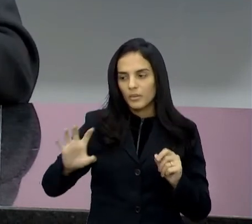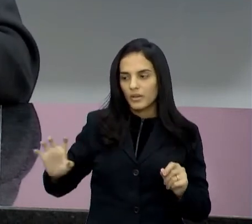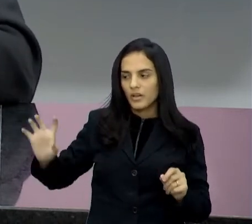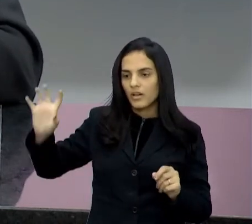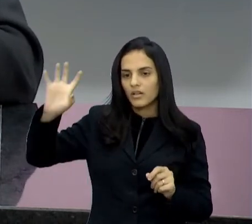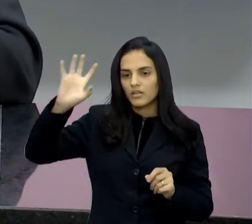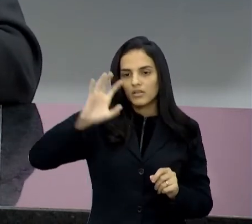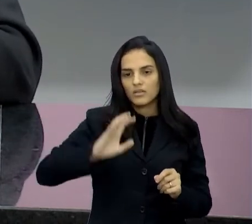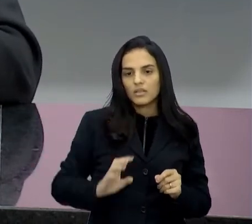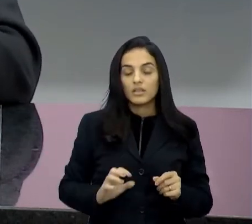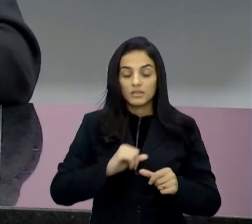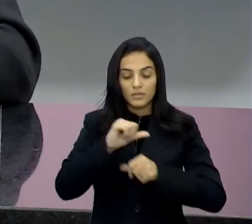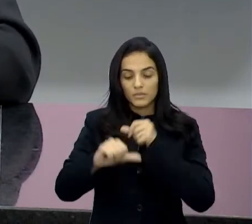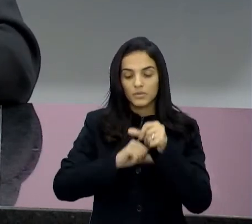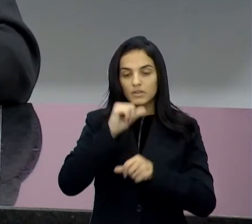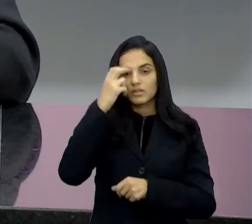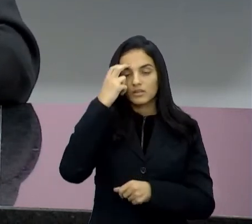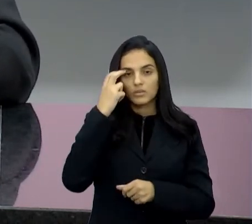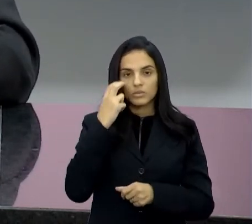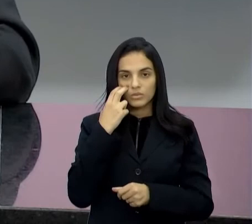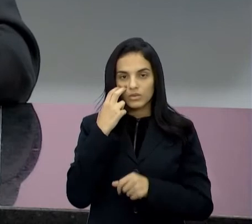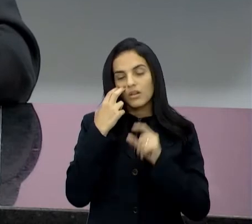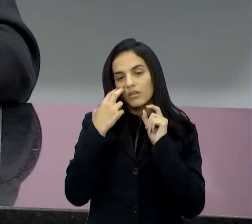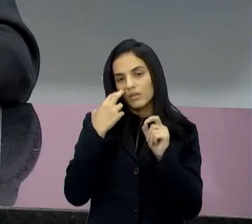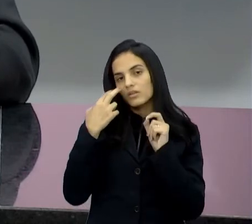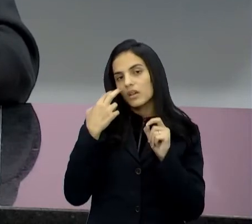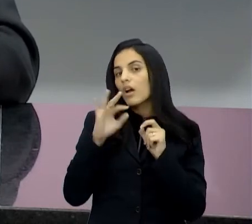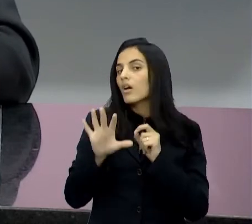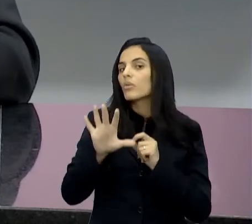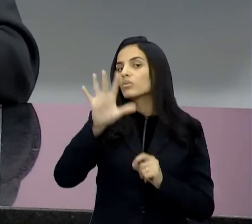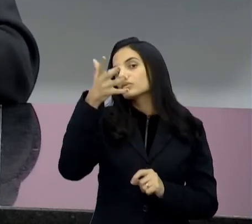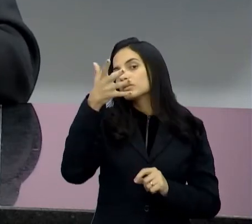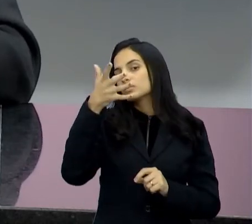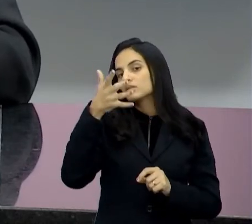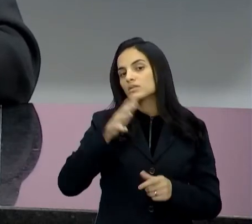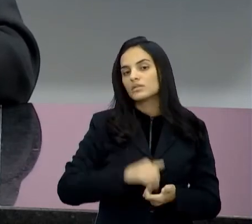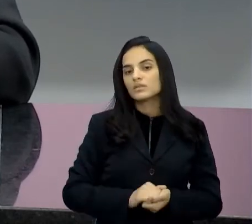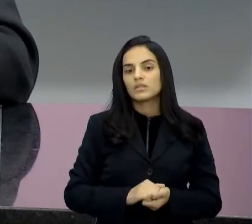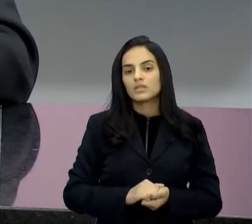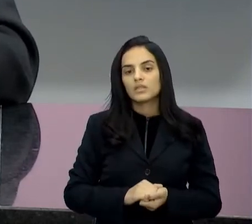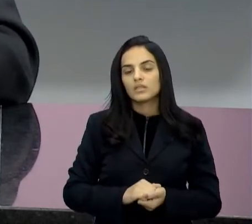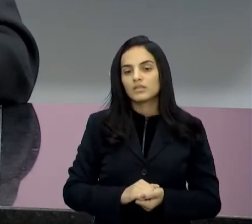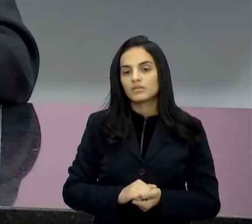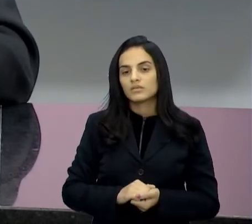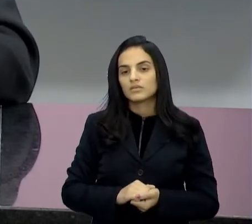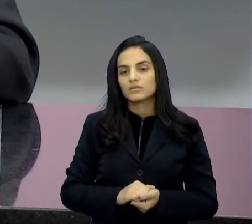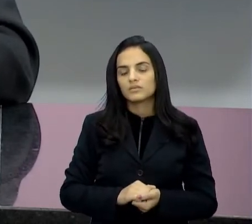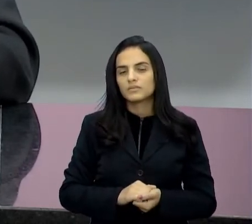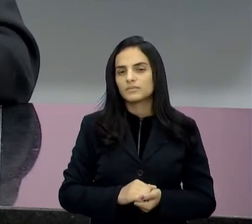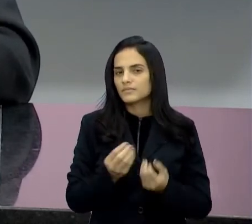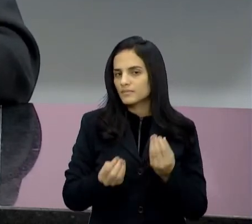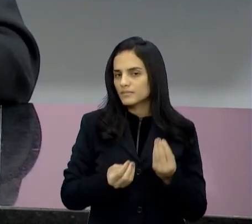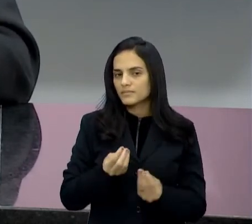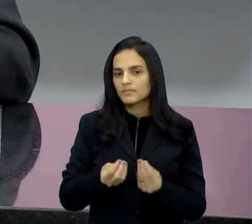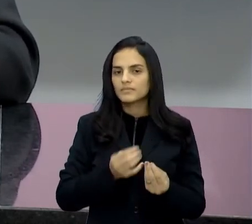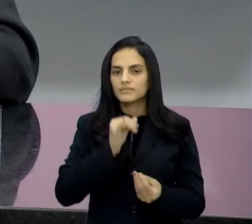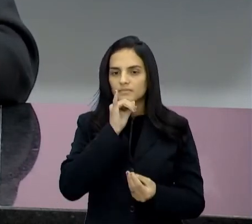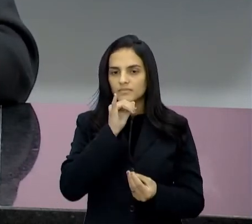essa mudança cultural, ela acabou acontecendo de forma abrupta, não foi de maneira